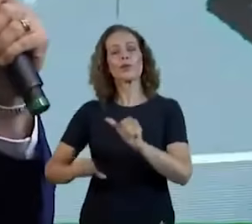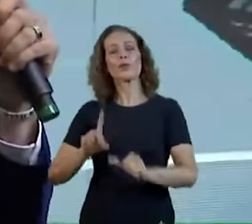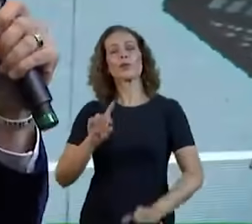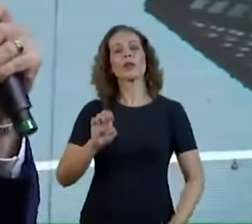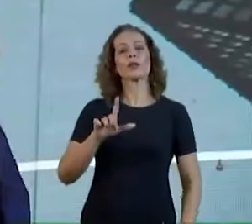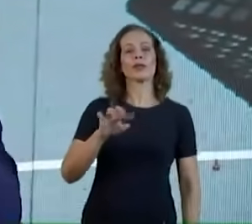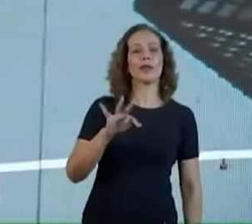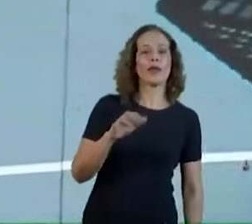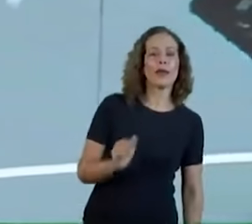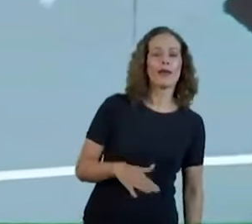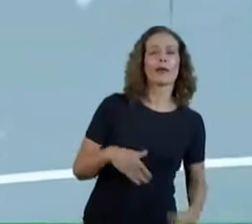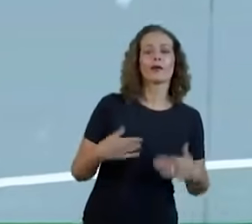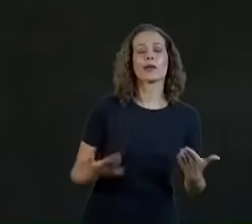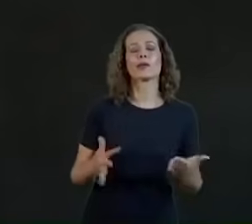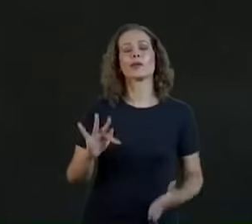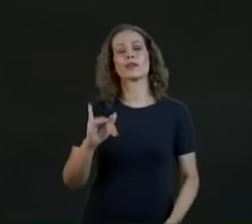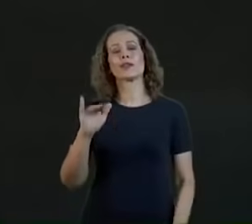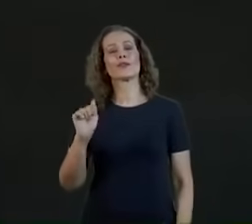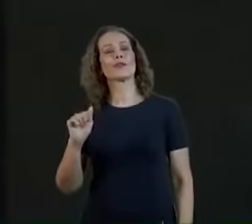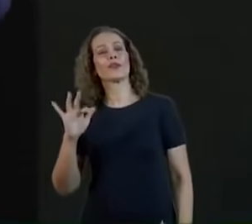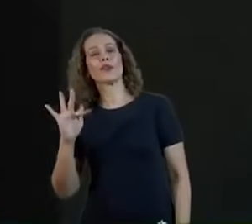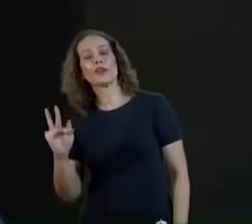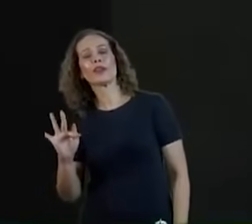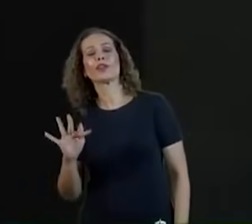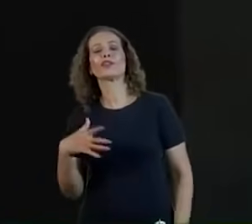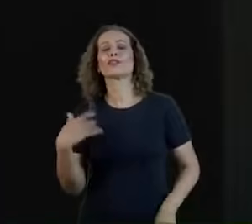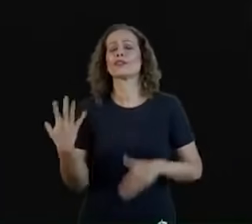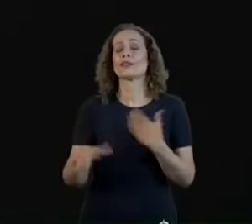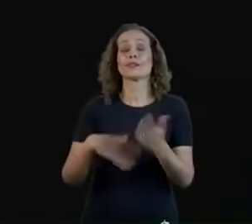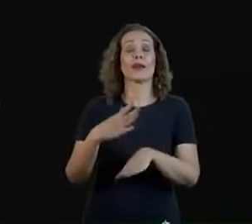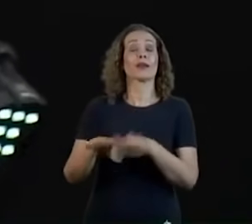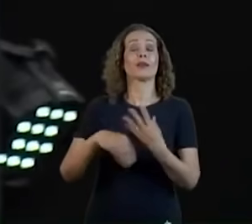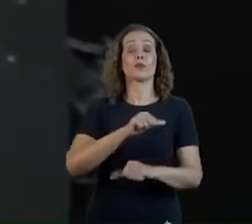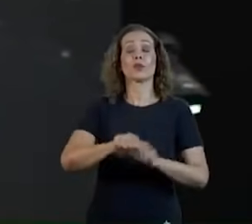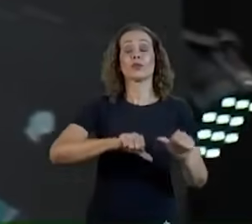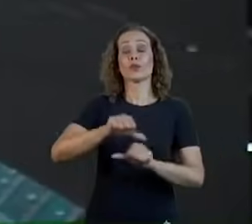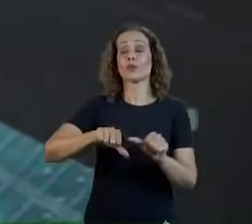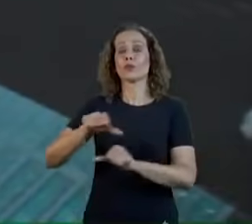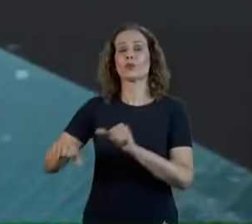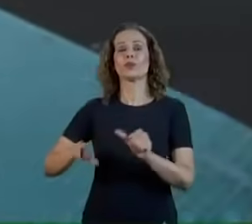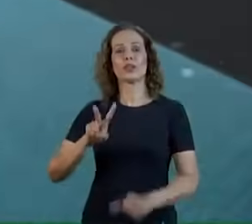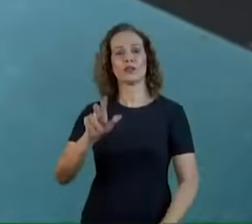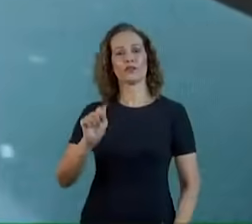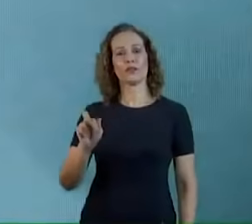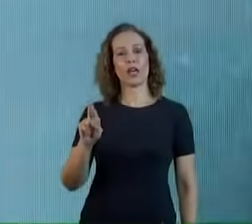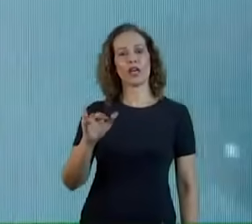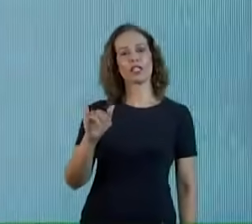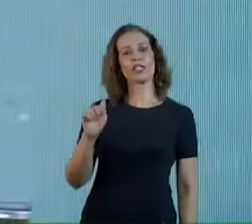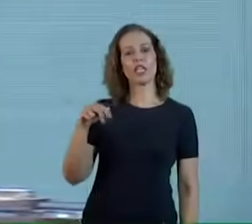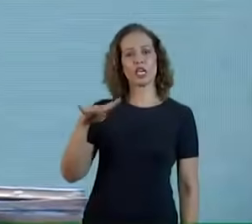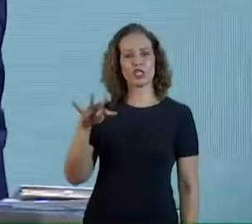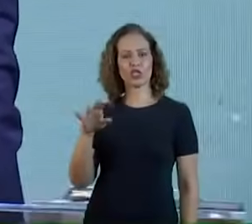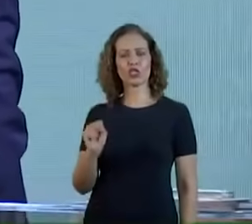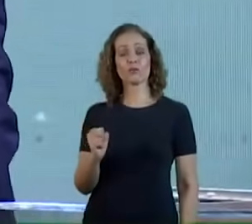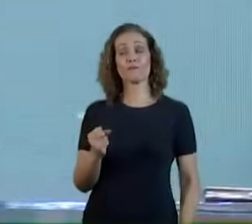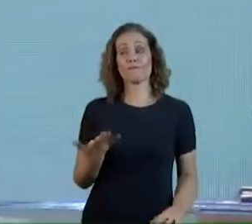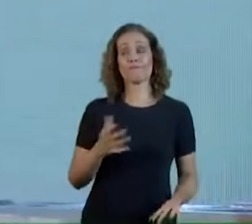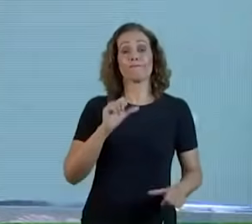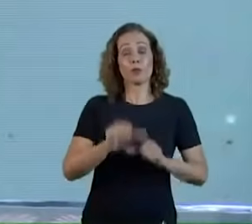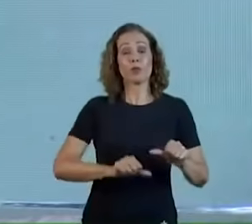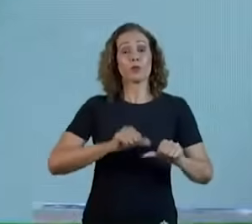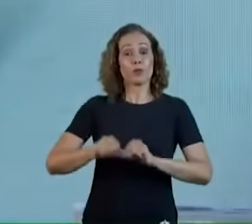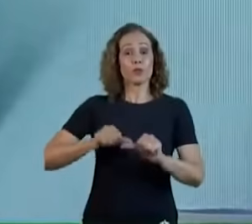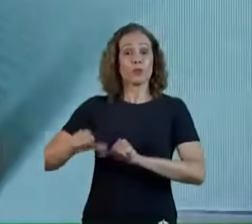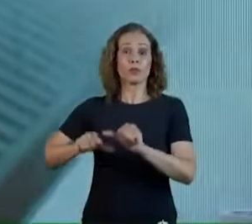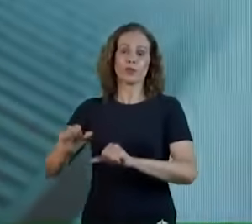variante Fiat, variante Chevrolet, variante, tem variante de tudo enquanto é marca agora.